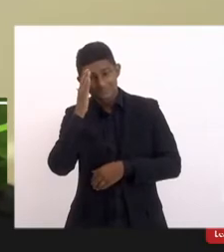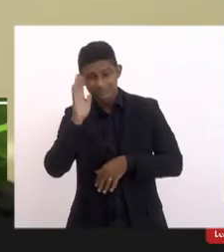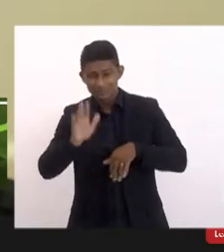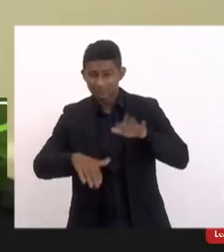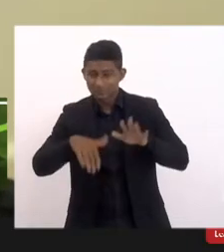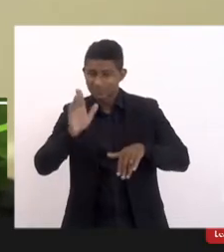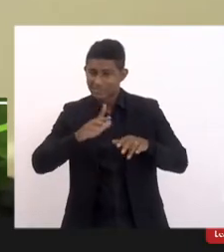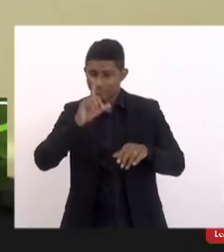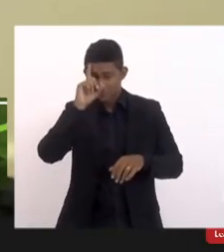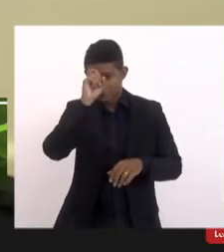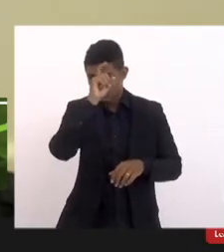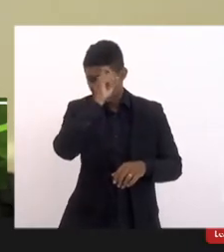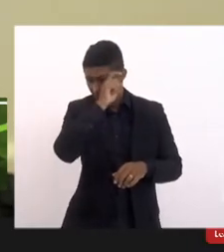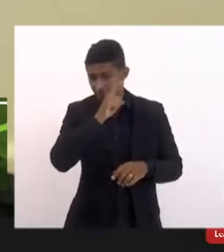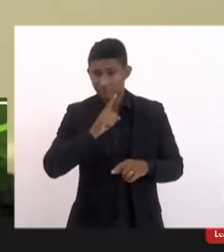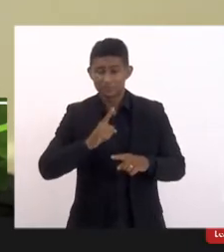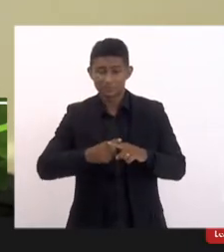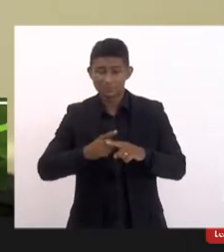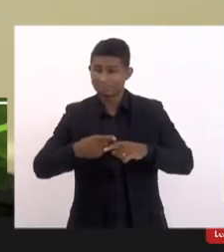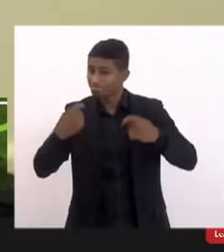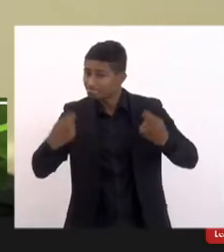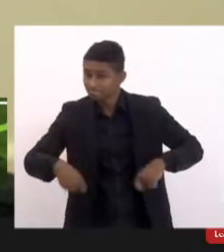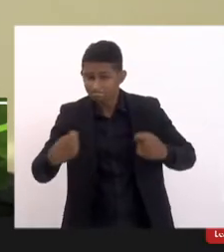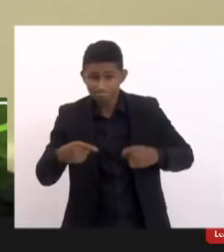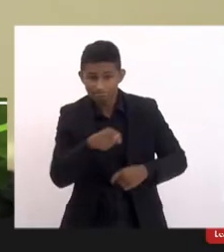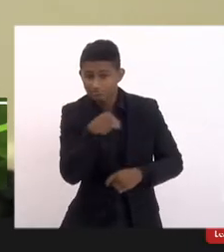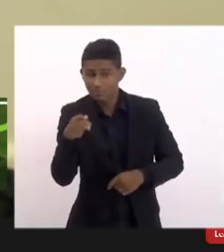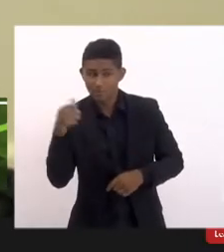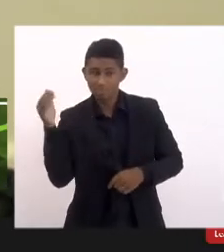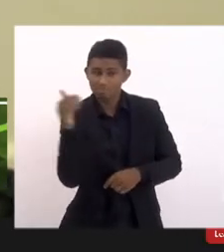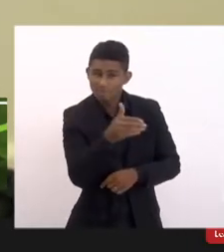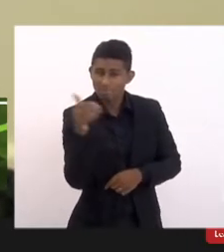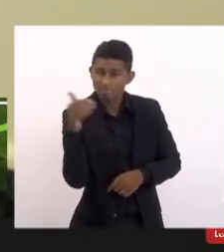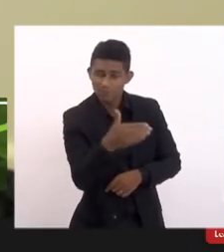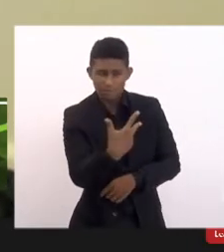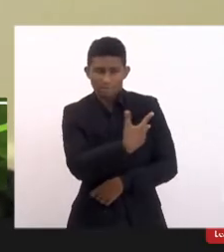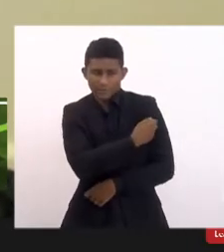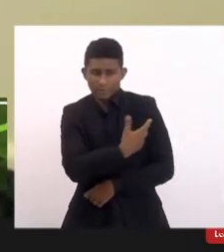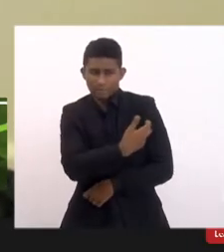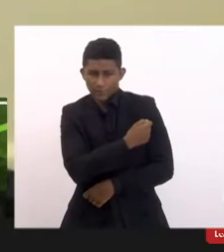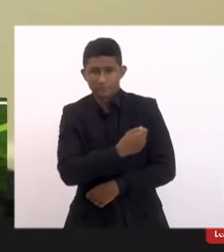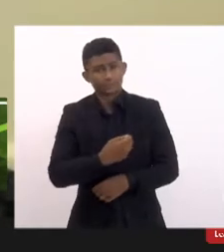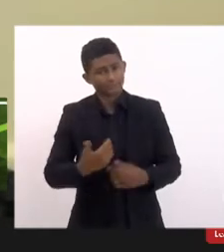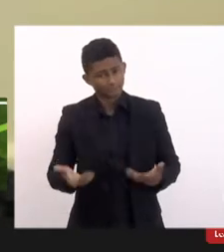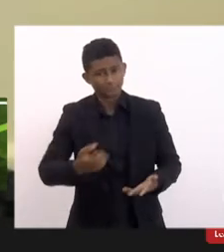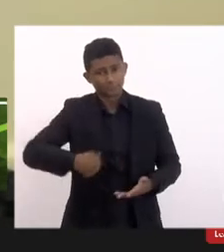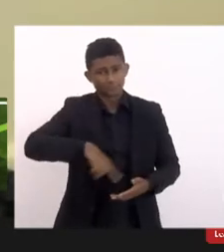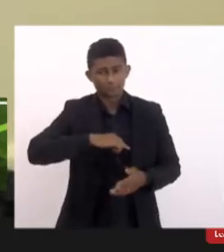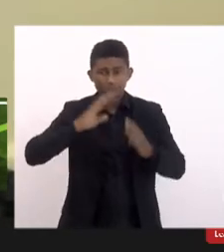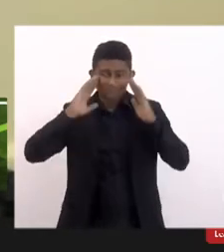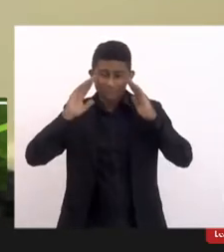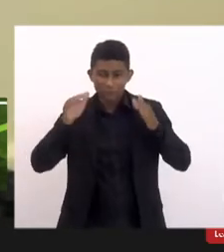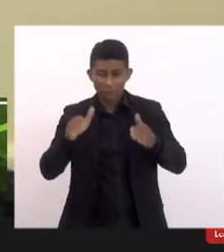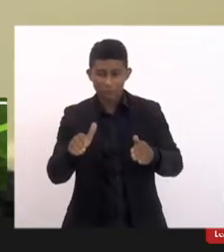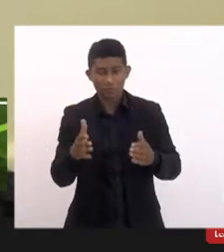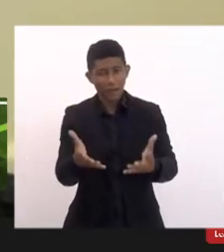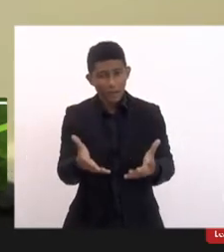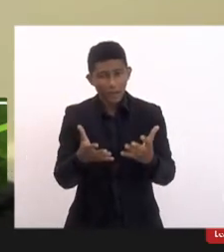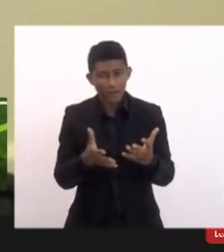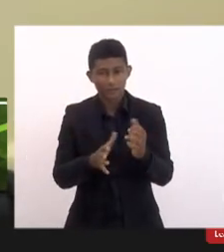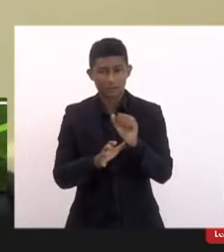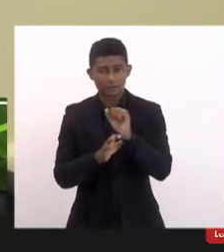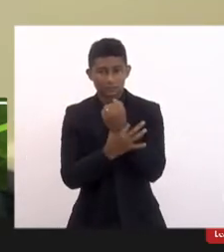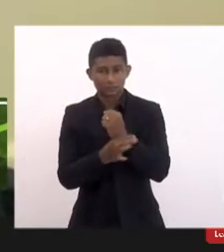vacina. Então, eu acho que a necessidade de se focar as medidas de segurança e de proteção